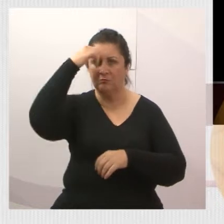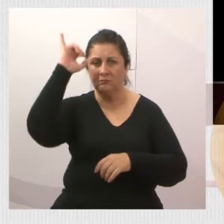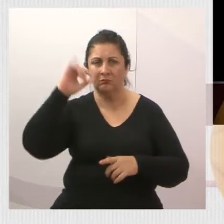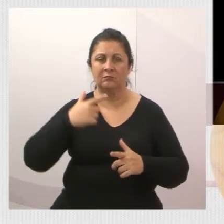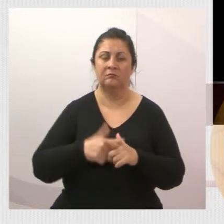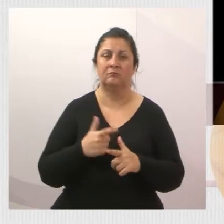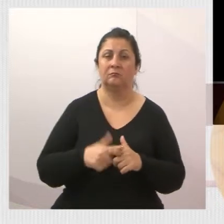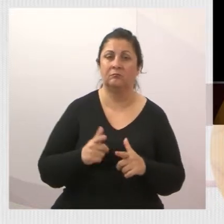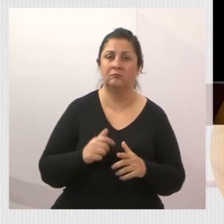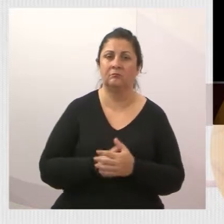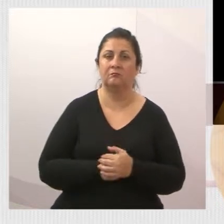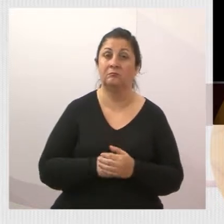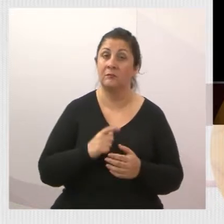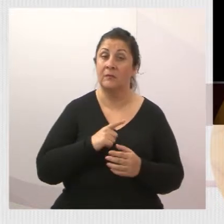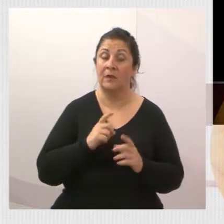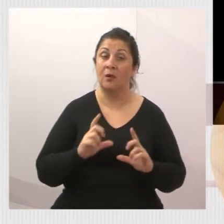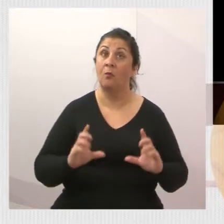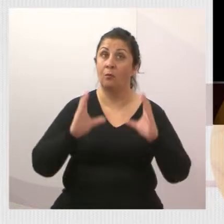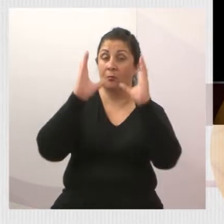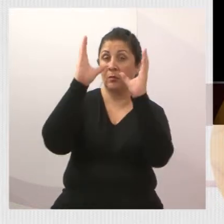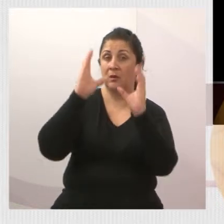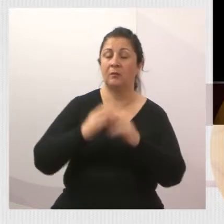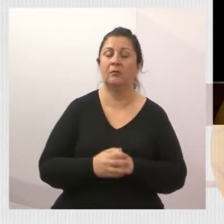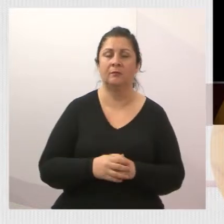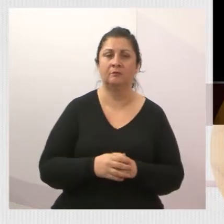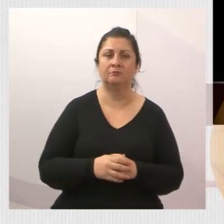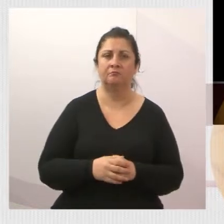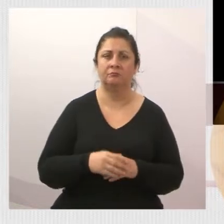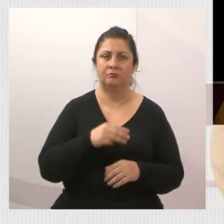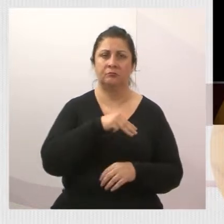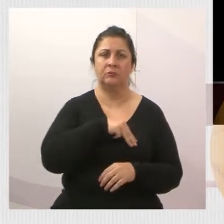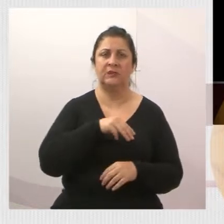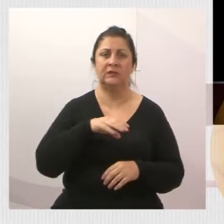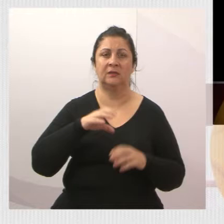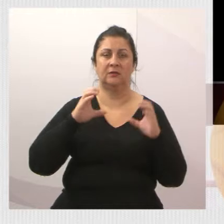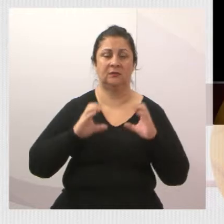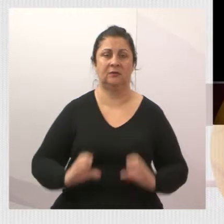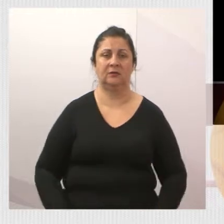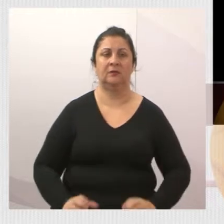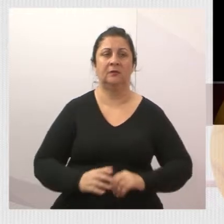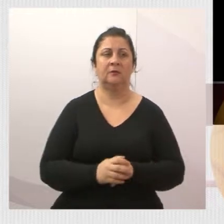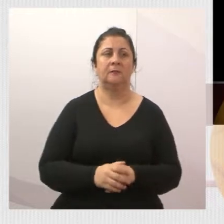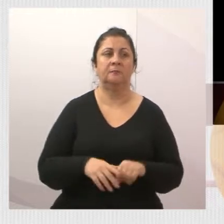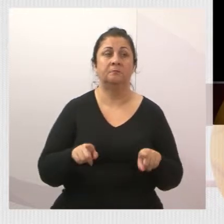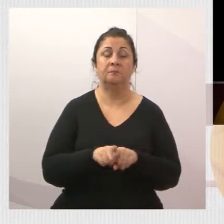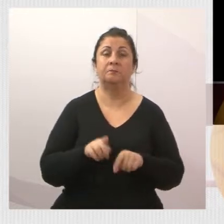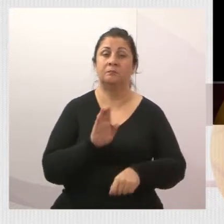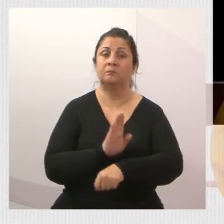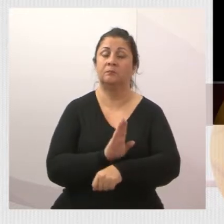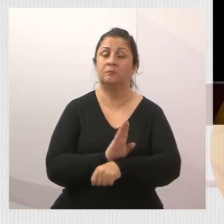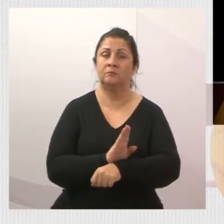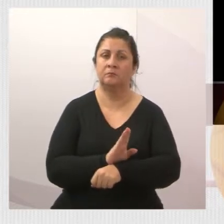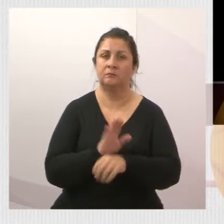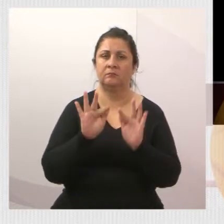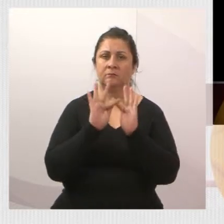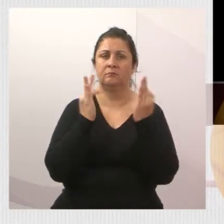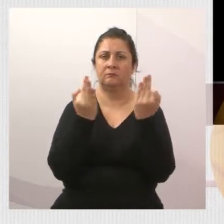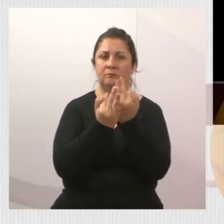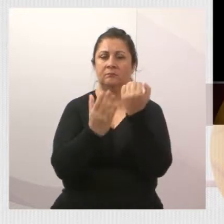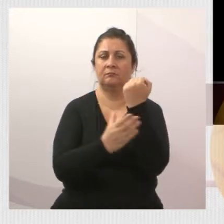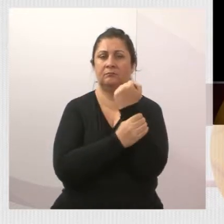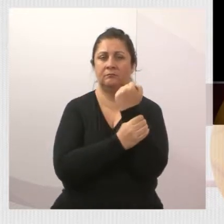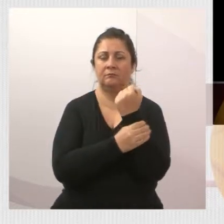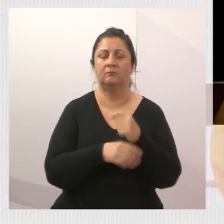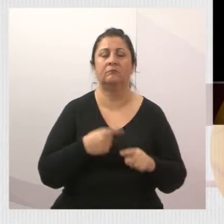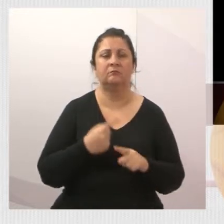que concorre a um prêmio no Ministério da Cidadania e também potencializar as ações do Família Segura, porque é um projeto